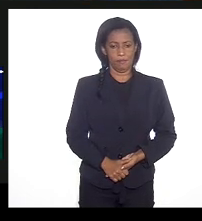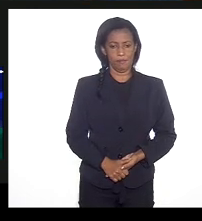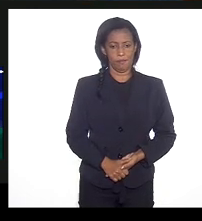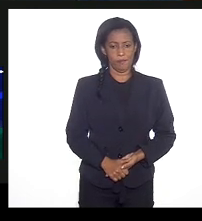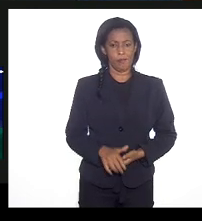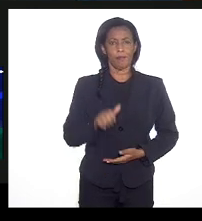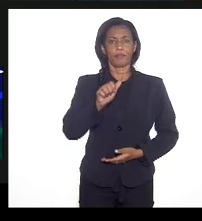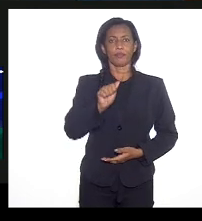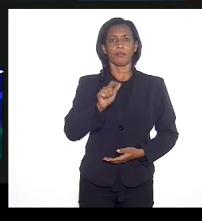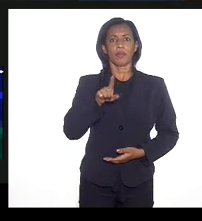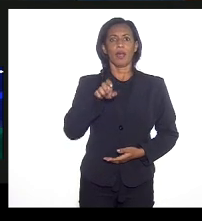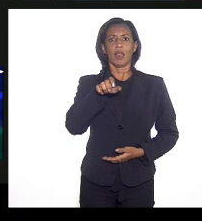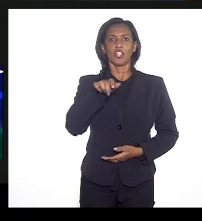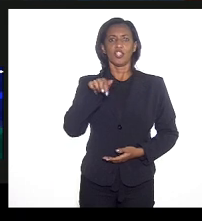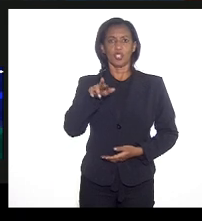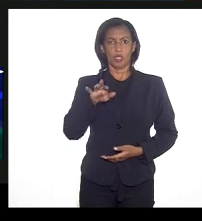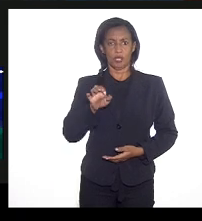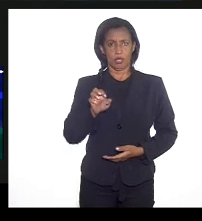que não aplode, por favor.